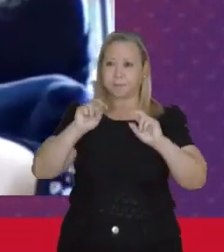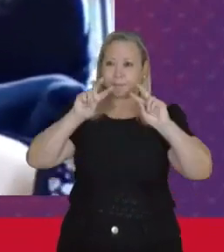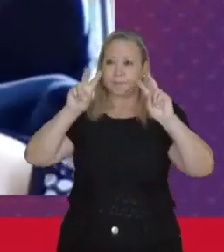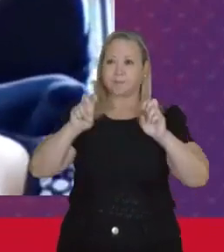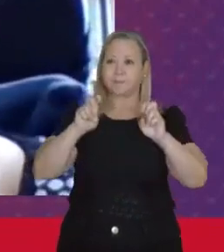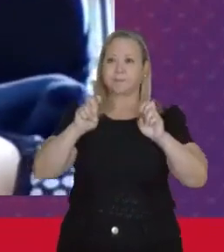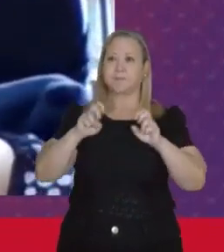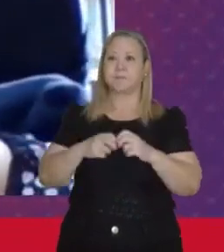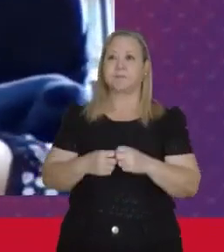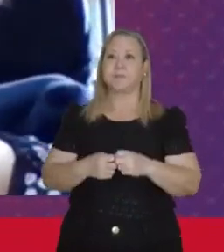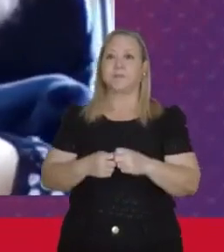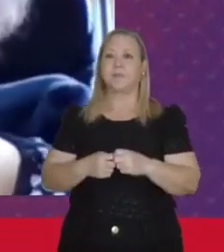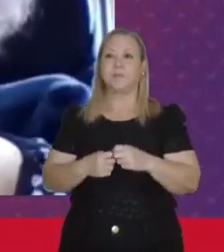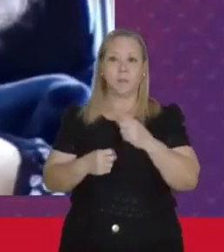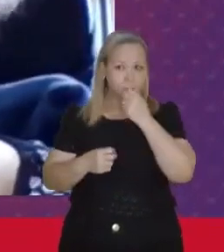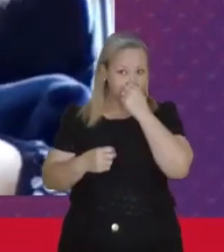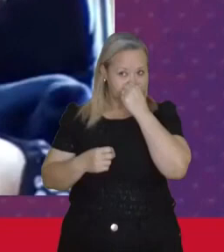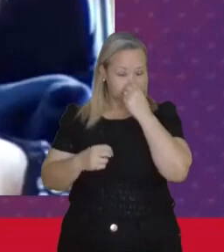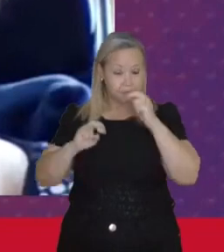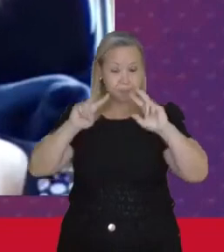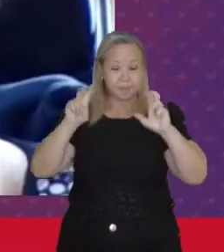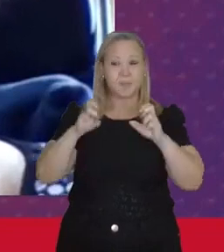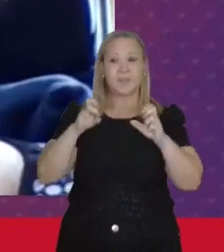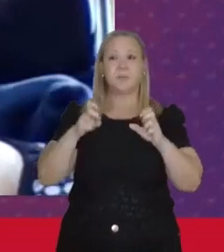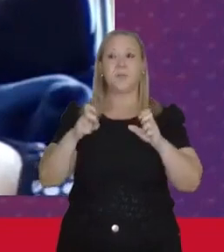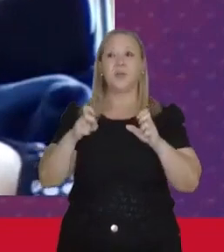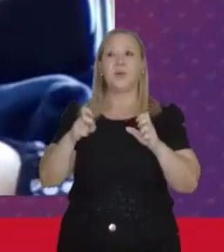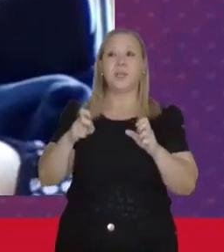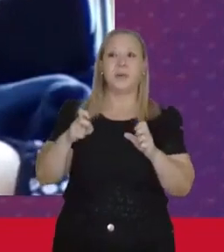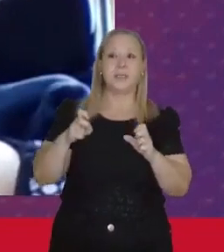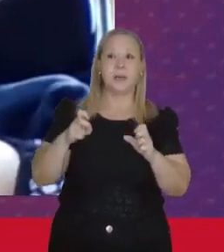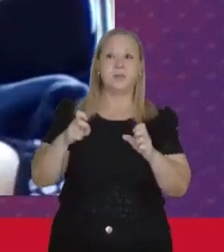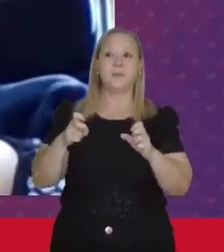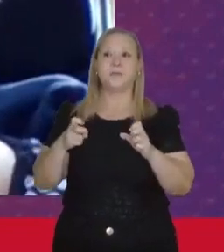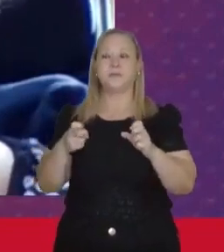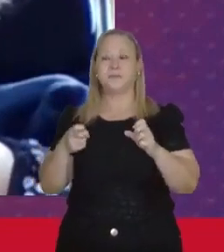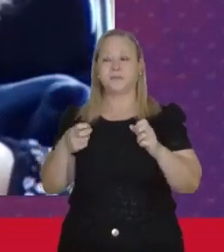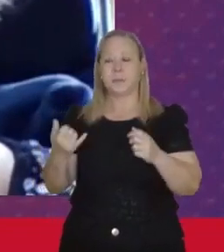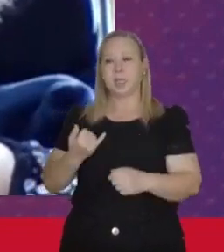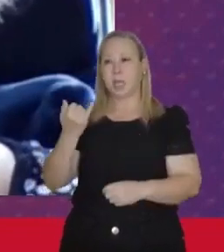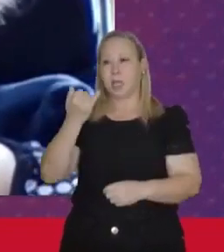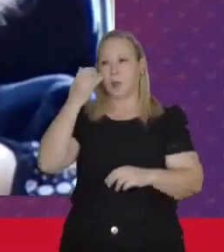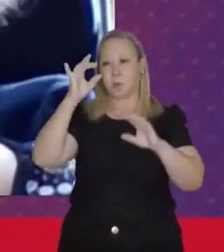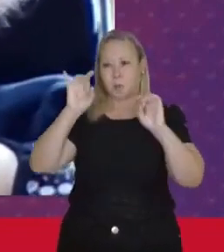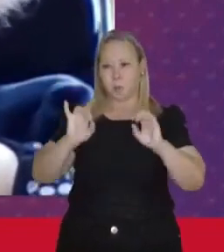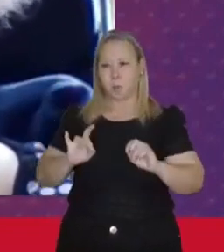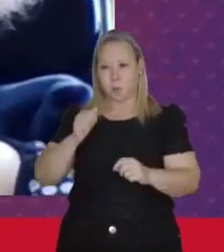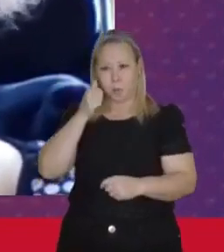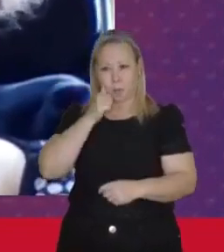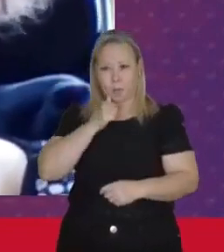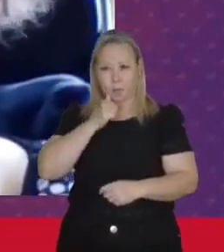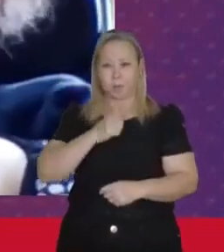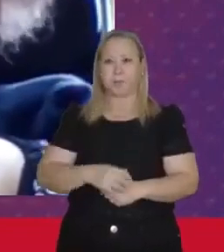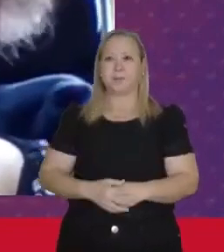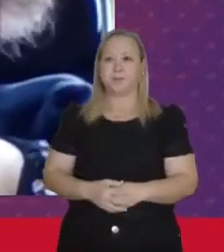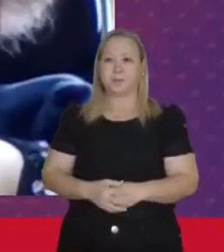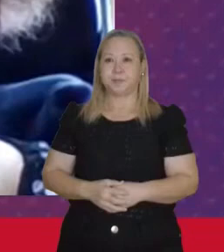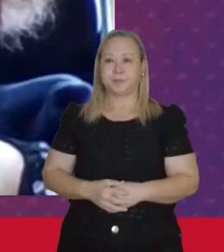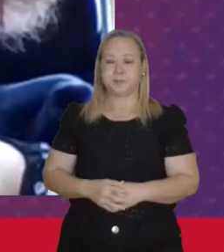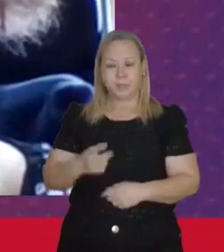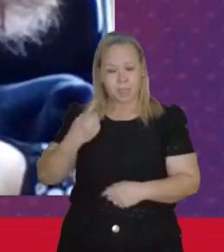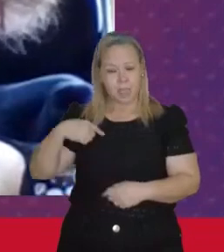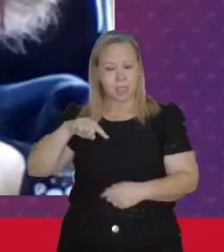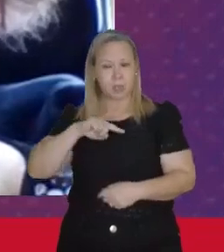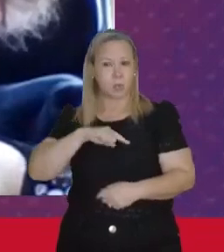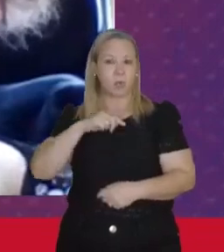sobre uma temática extremamente importante para as mulheres, para